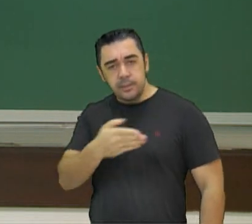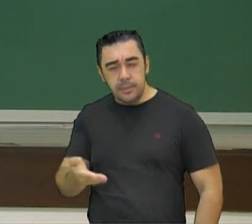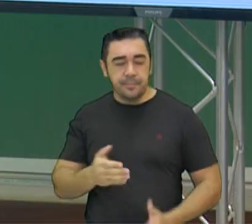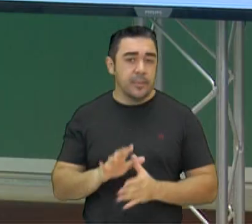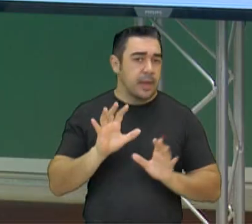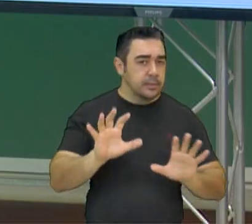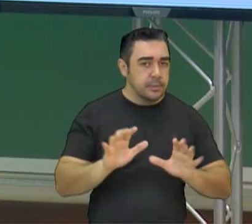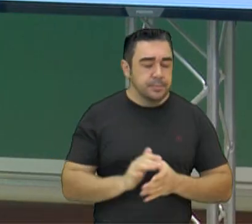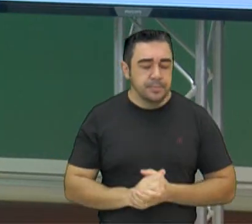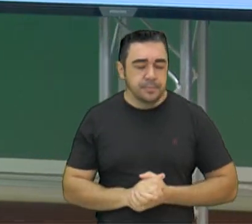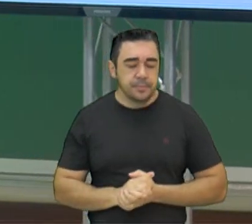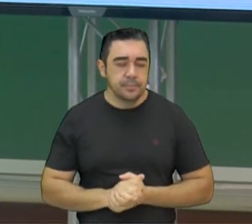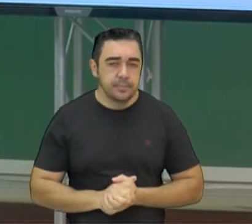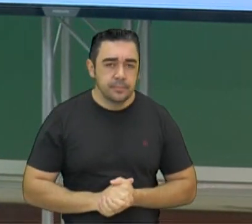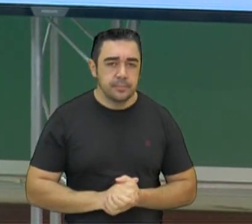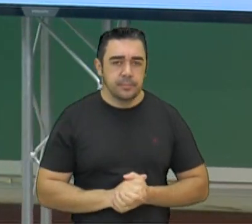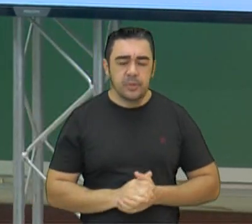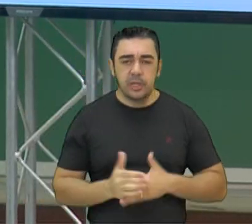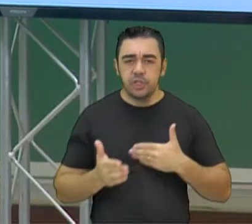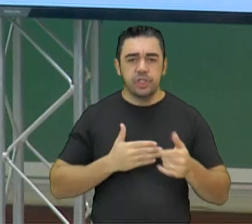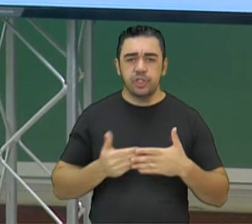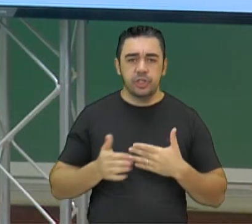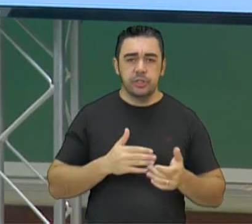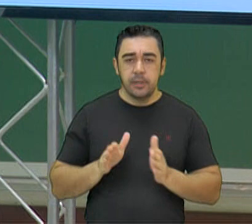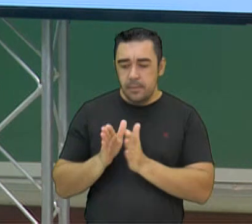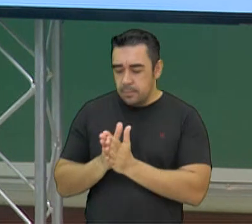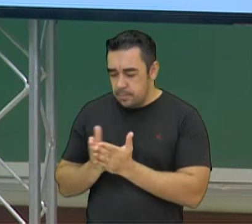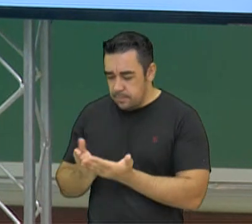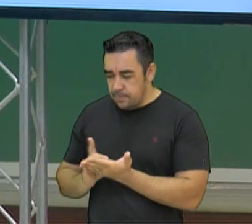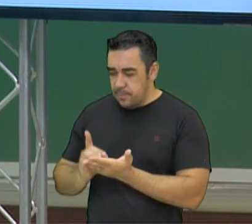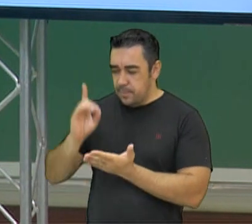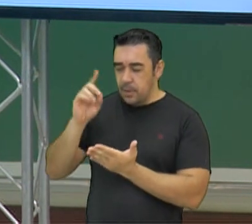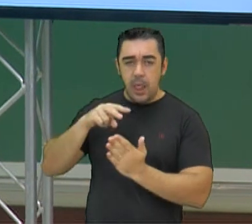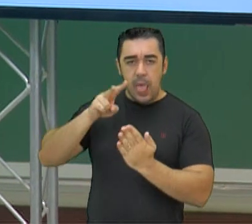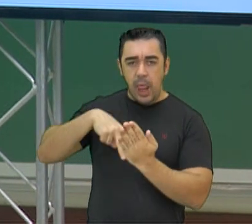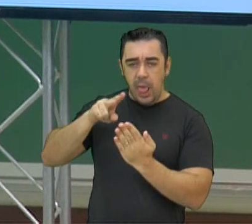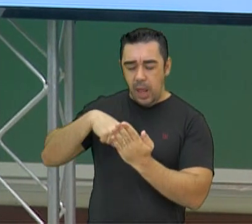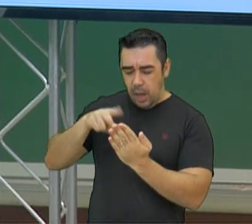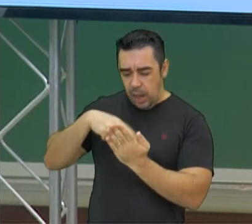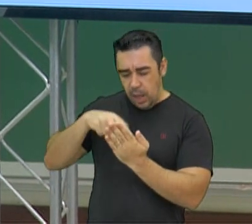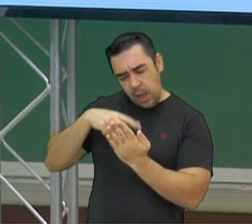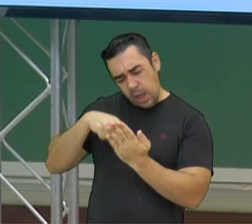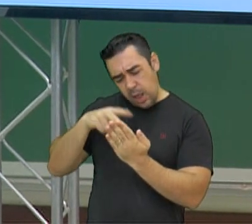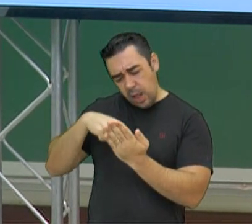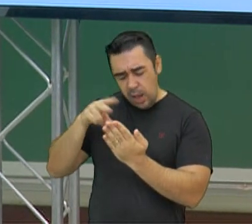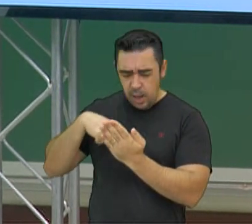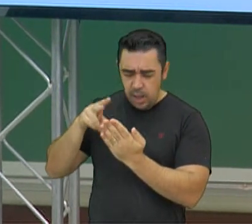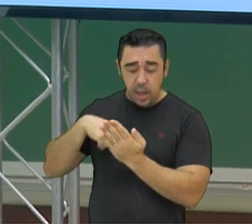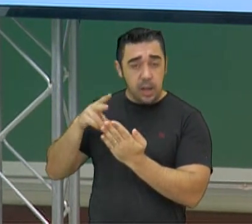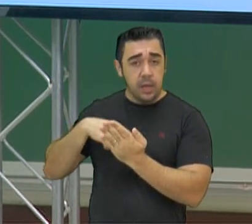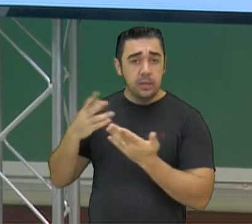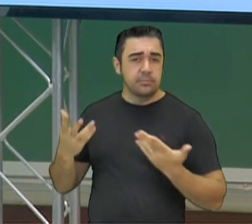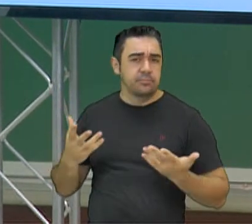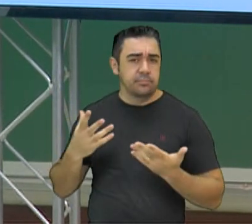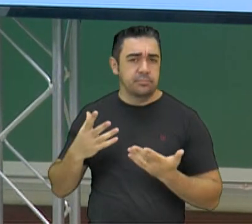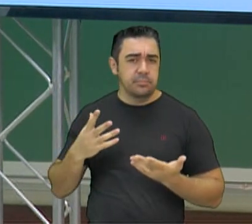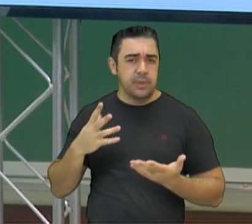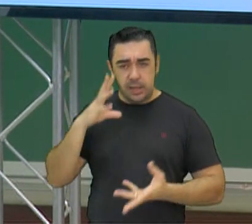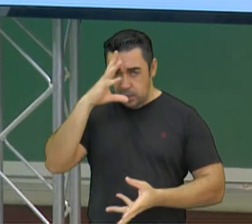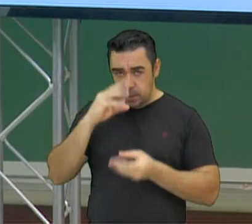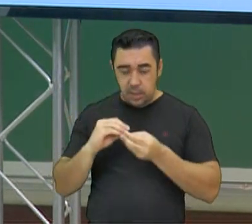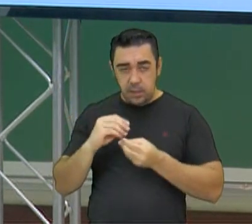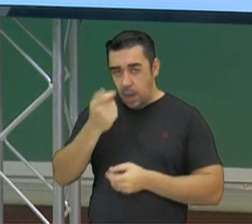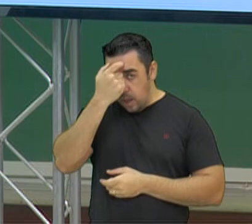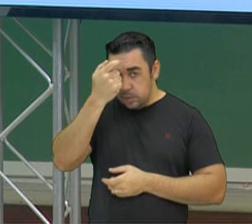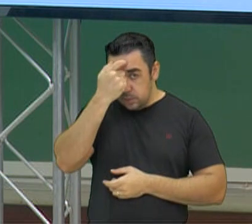assim. Não adianta pegar lá a Bíblia e querer ficar lendo a Bíblia, entender a Bíblia de modo racional,